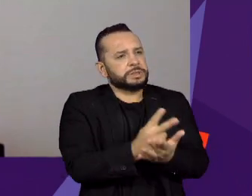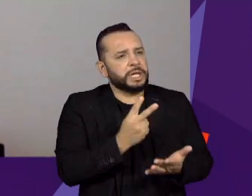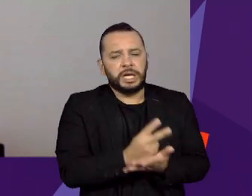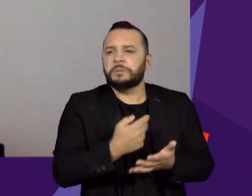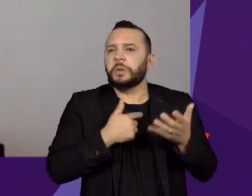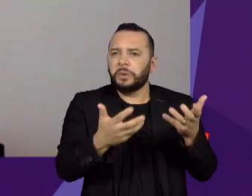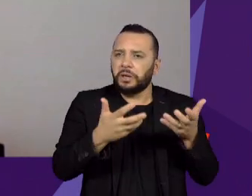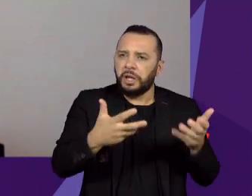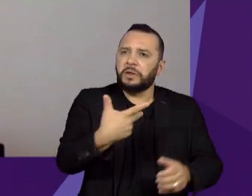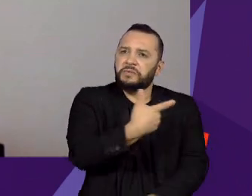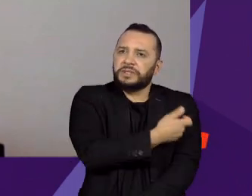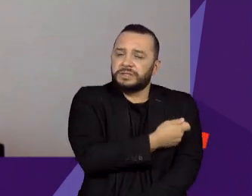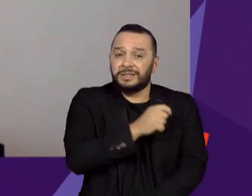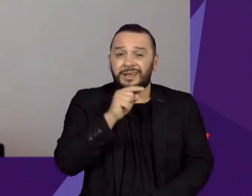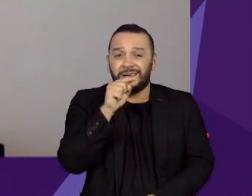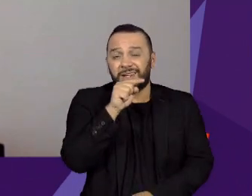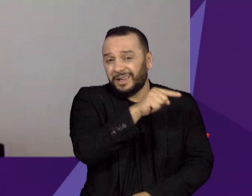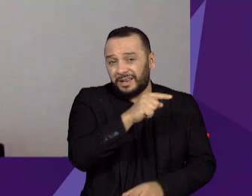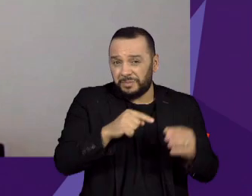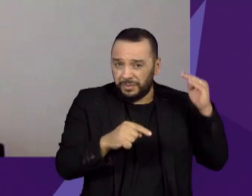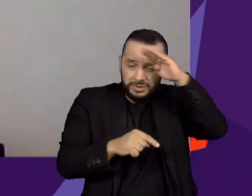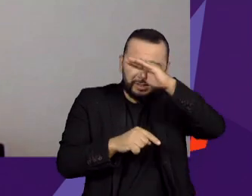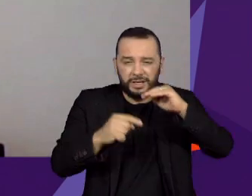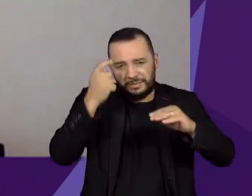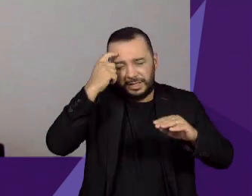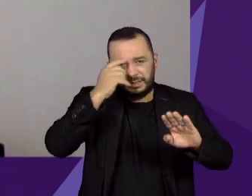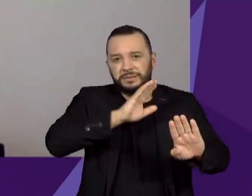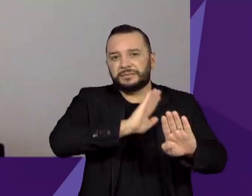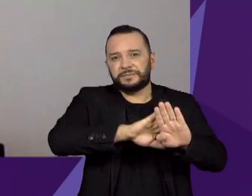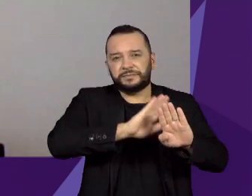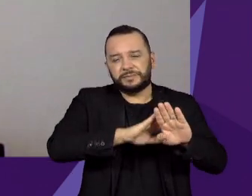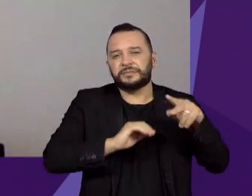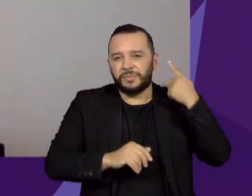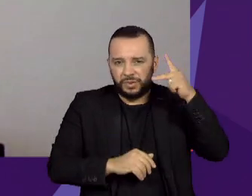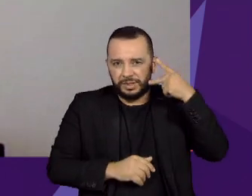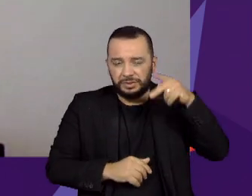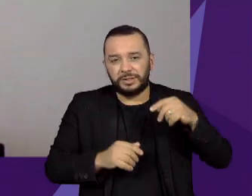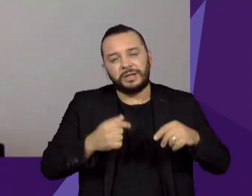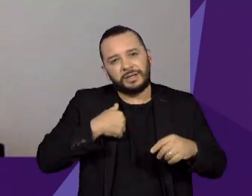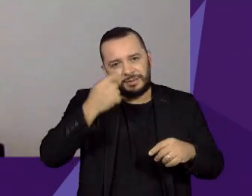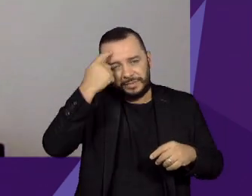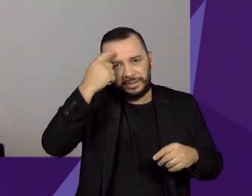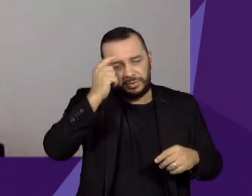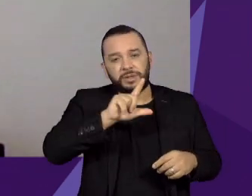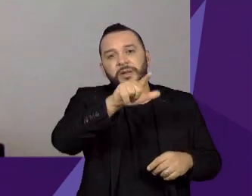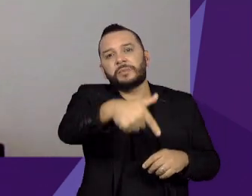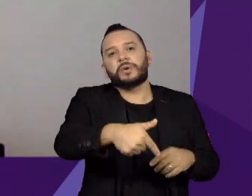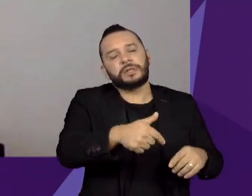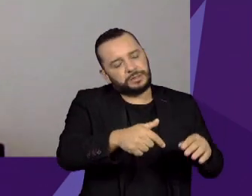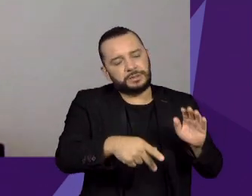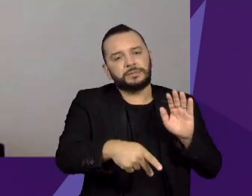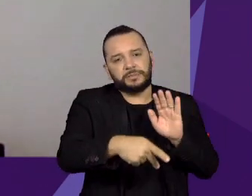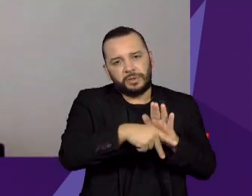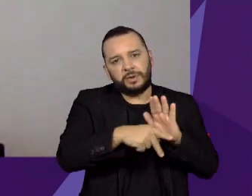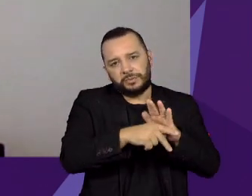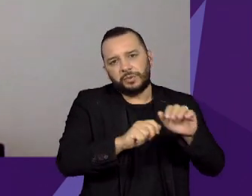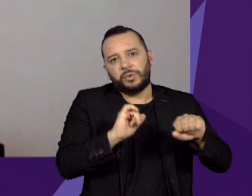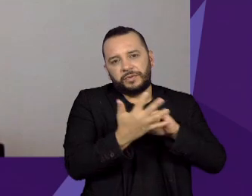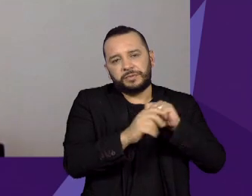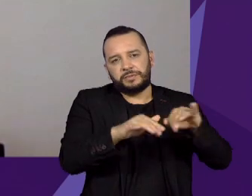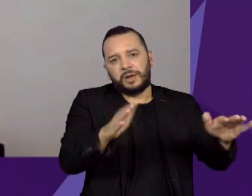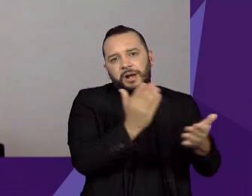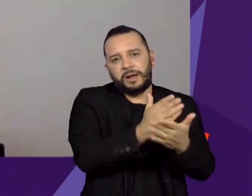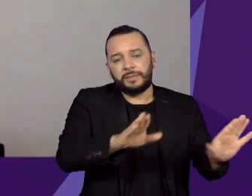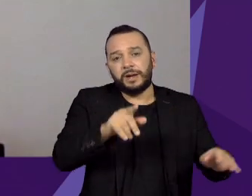sempre pensou politicamente o pós-pandemia. Na cabeça dele, essa pandemia duraria um tempo X e